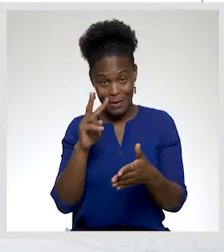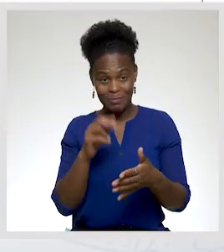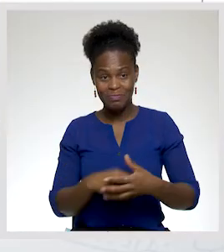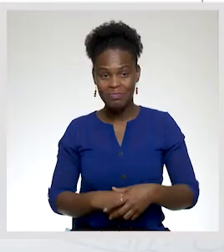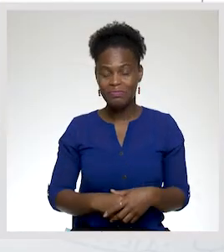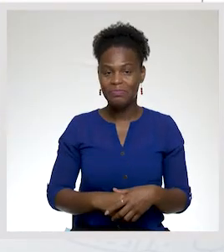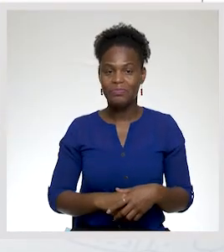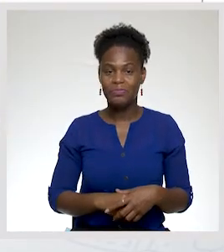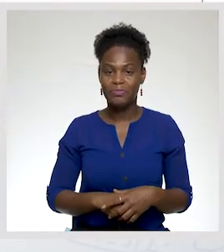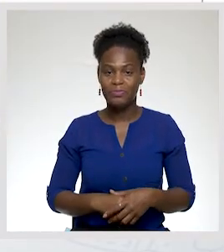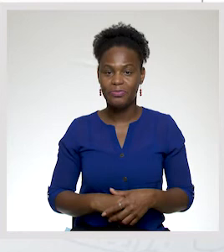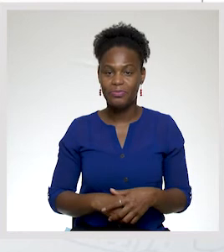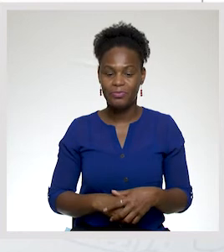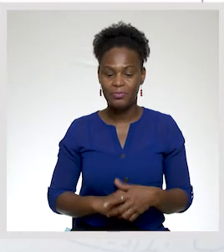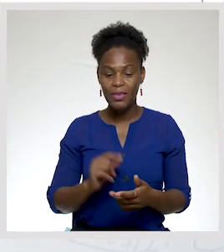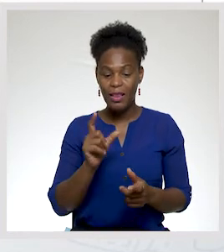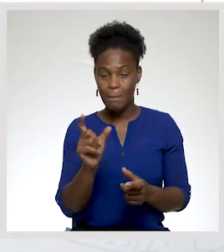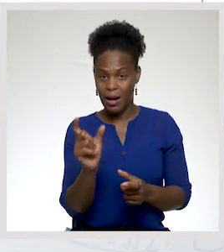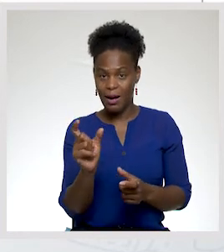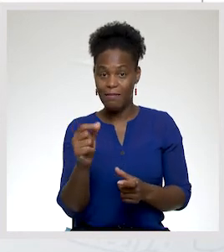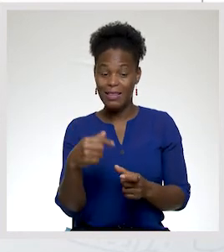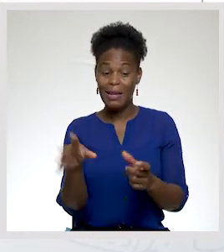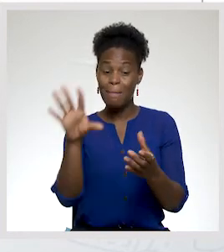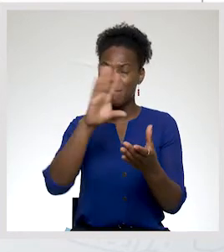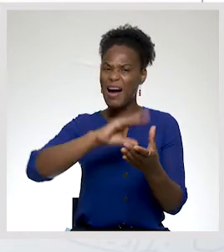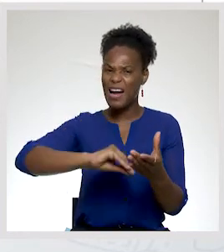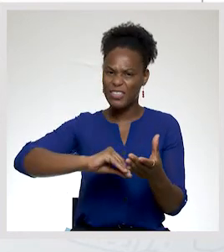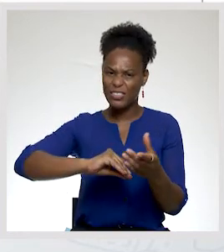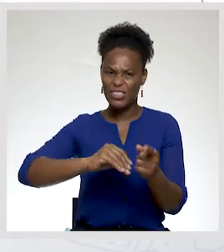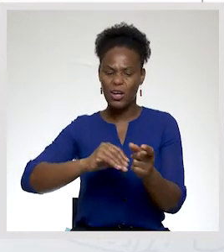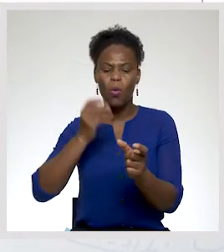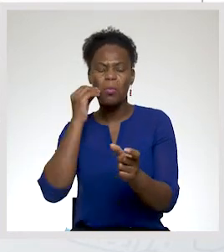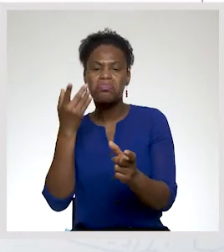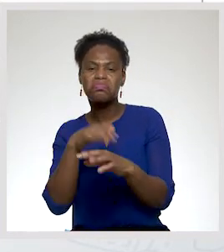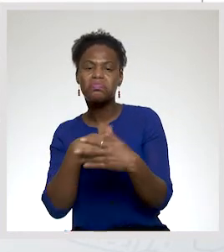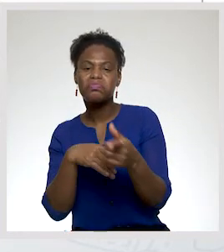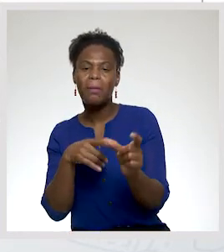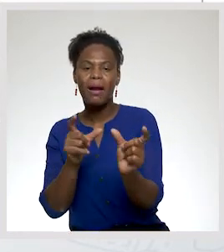verificar? Temos a palavra mais. O que é que vocês puseram?